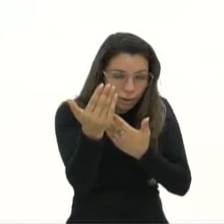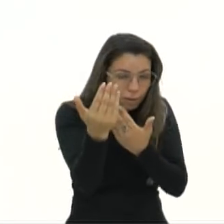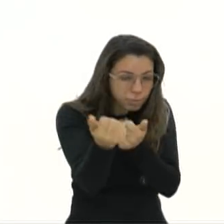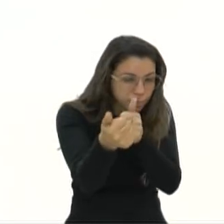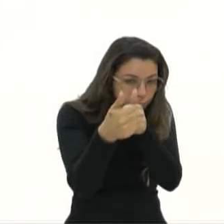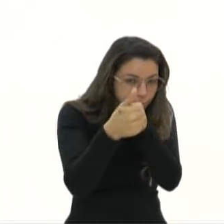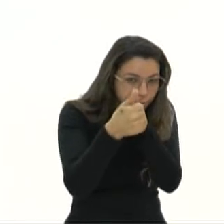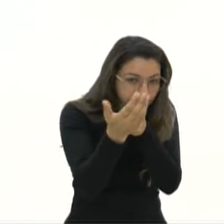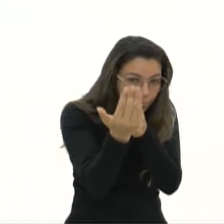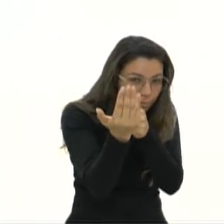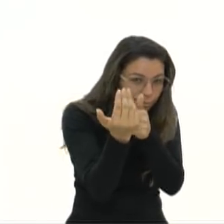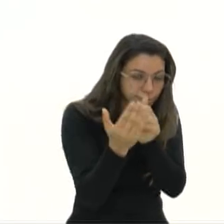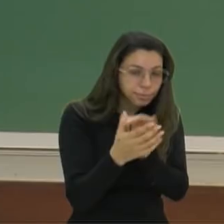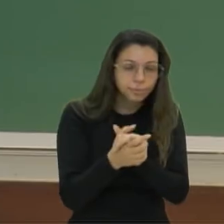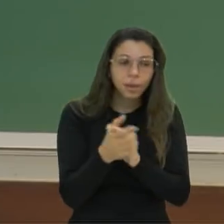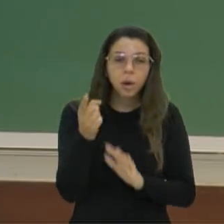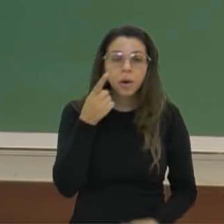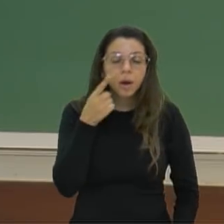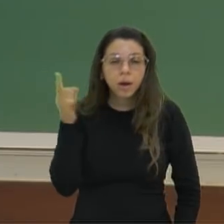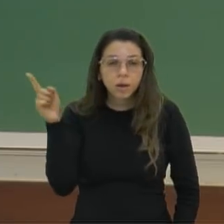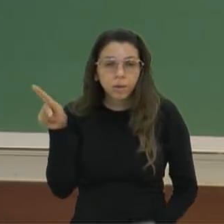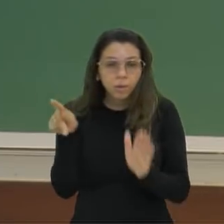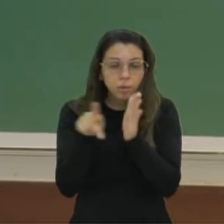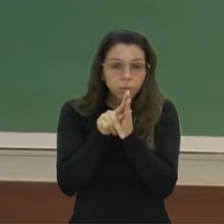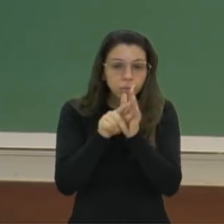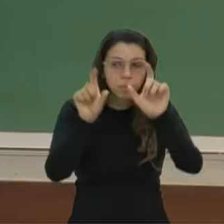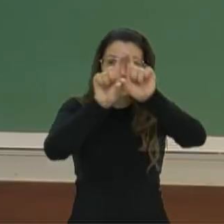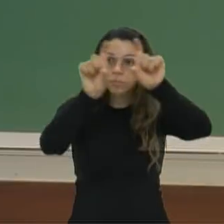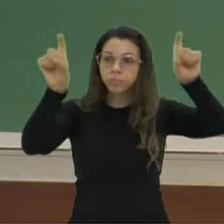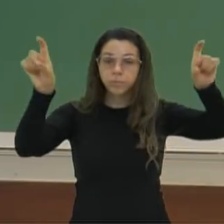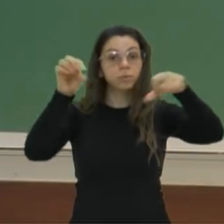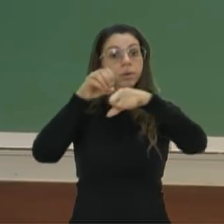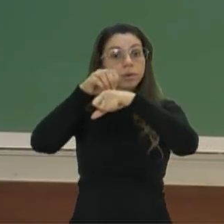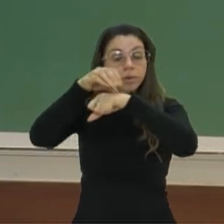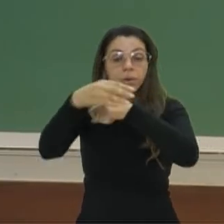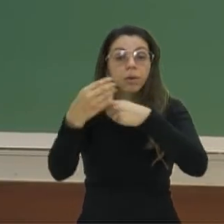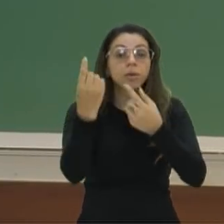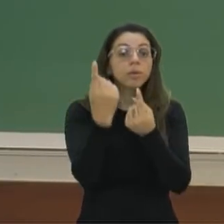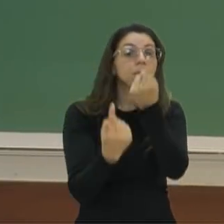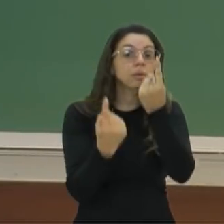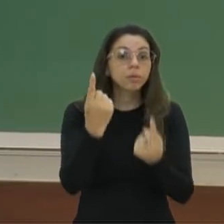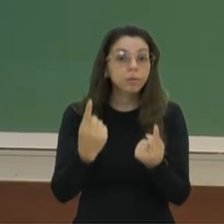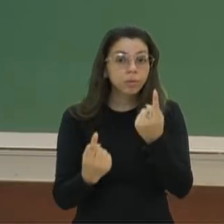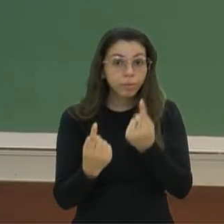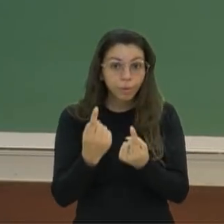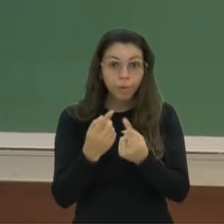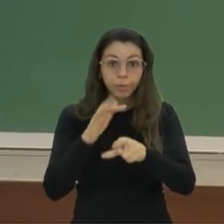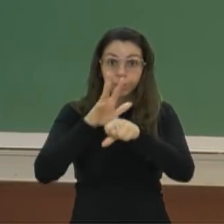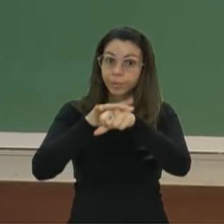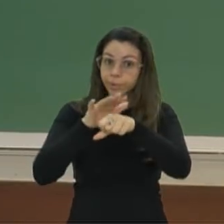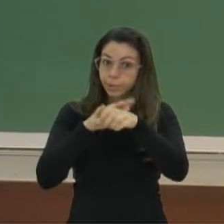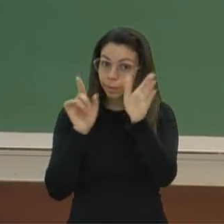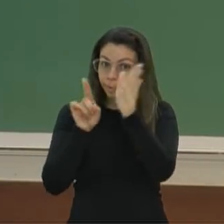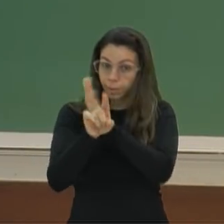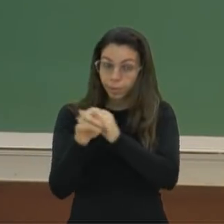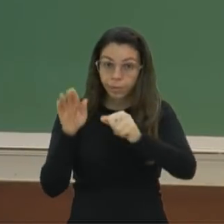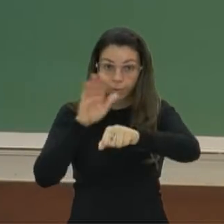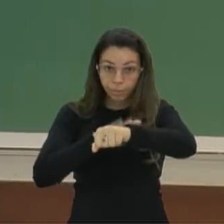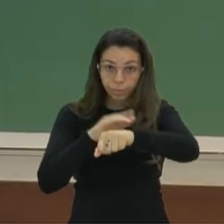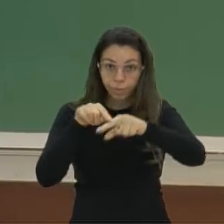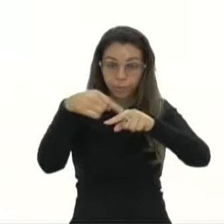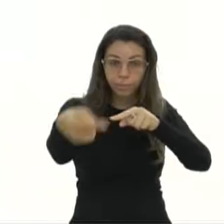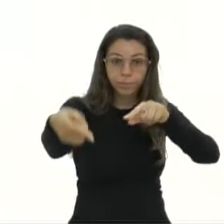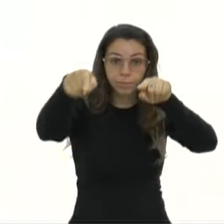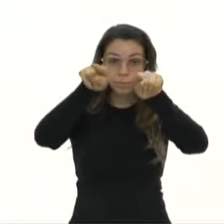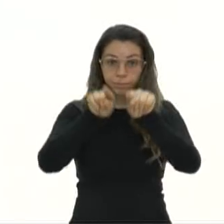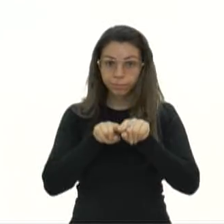pertinho. Olhe no próprio enunciado, dá dicas de qual é o distúrbio que ele está perguntando. Vou dar um tempinho e já